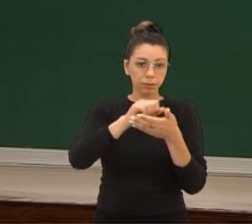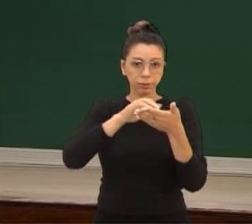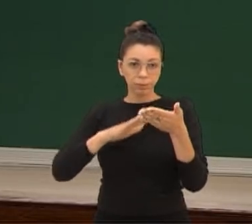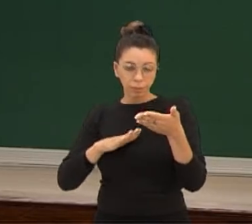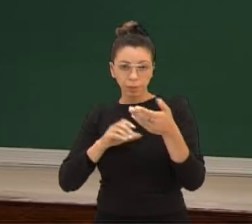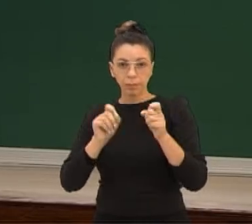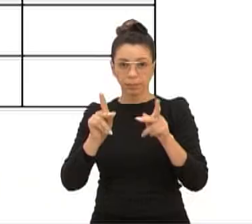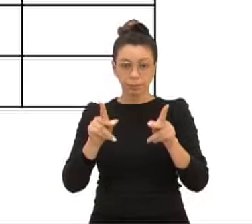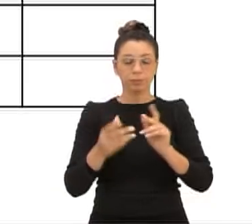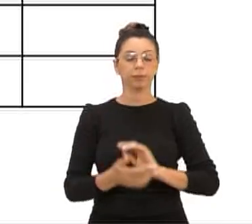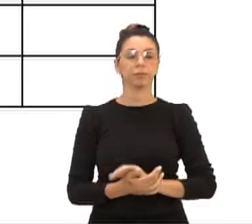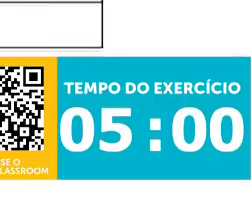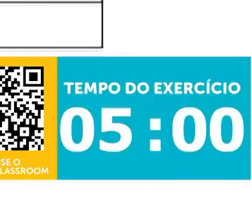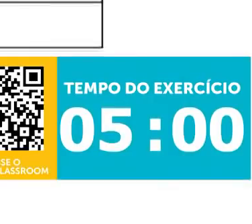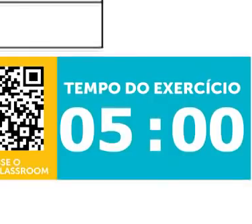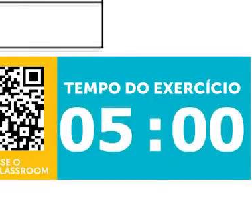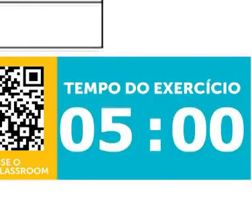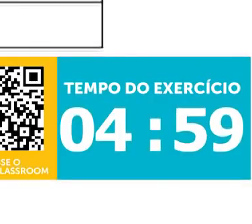atividade, ok?